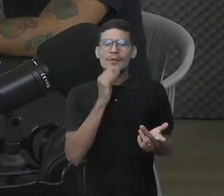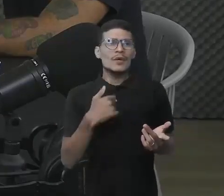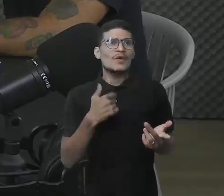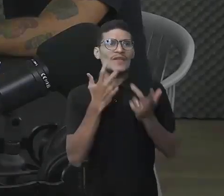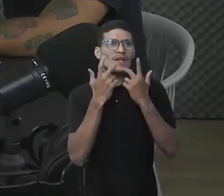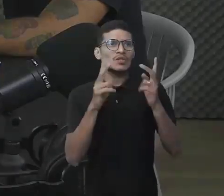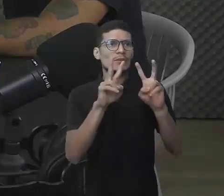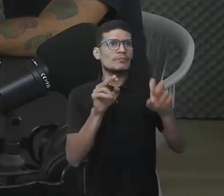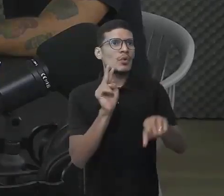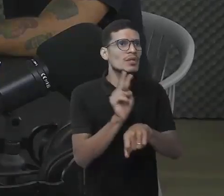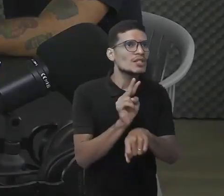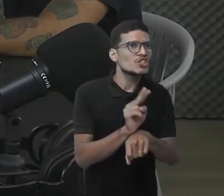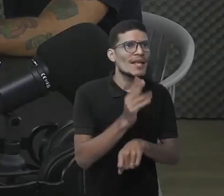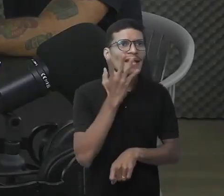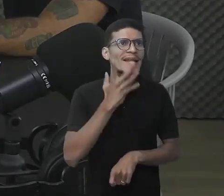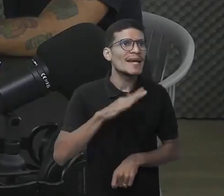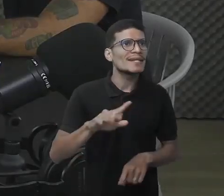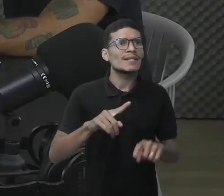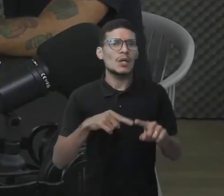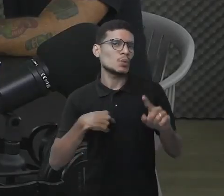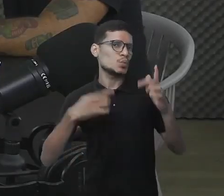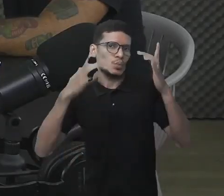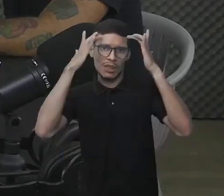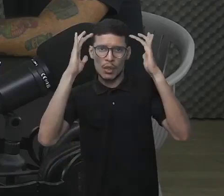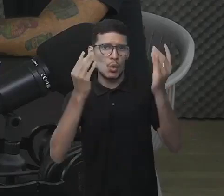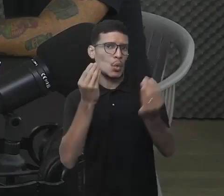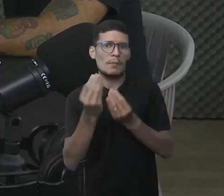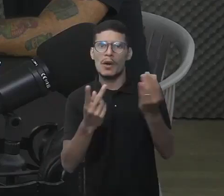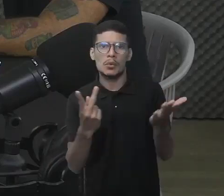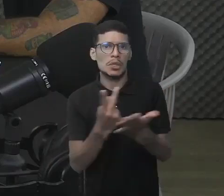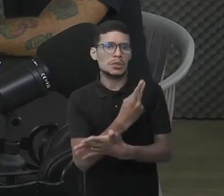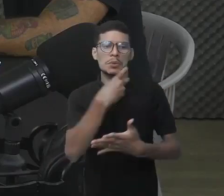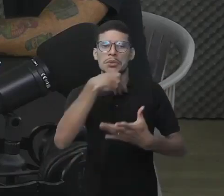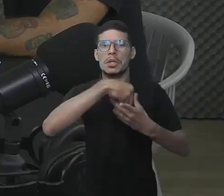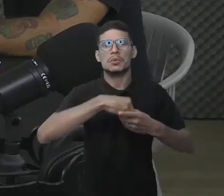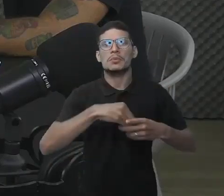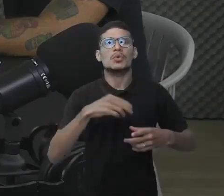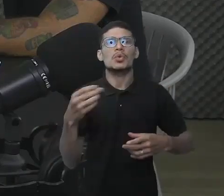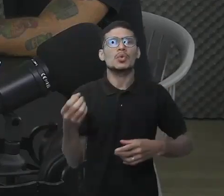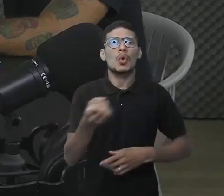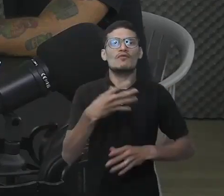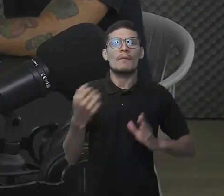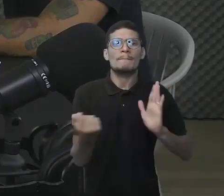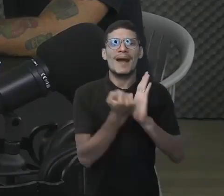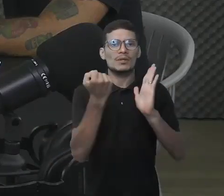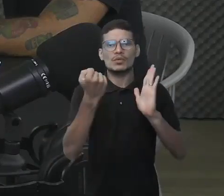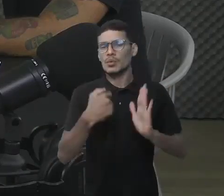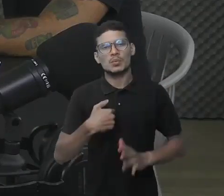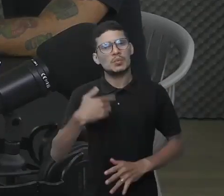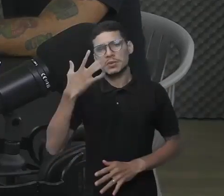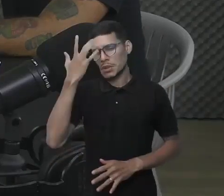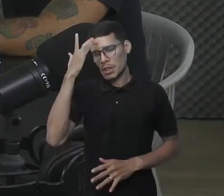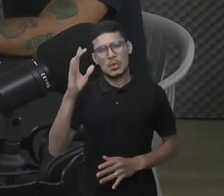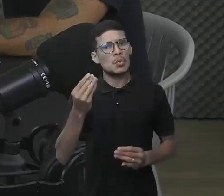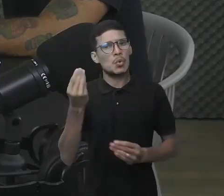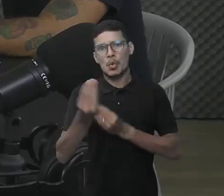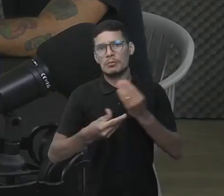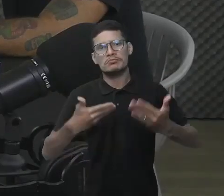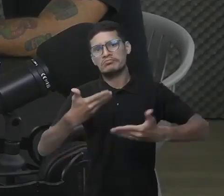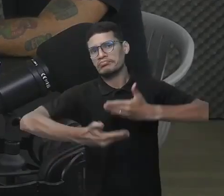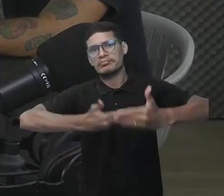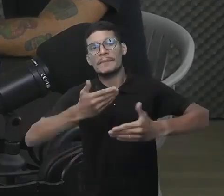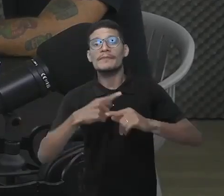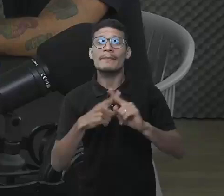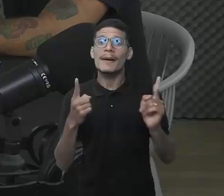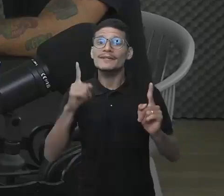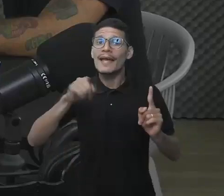as crianças, eu não sei como isso ficou, por exemplo, no novo pacto criado pelo governo do estado, não sei como é que isso ficou, mas isso é